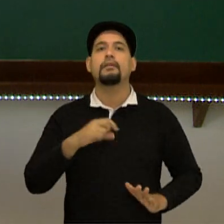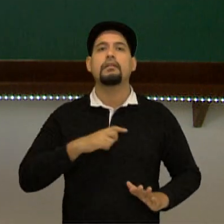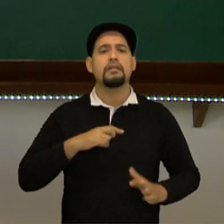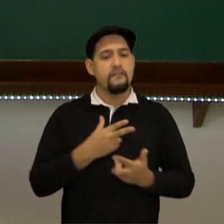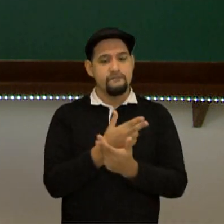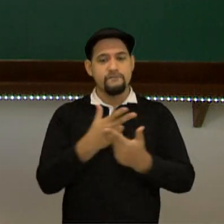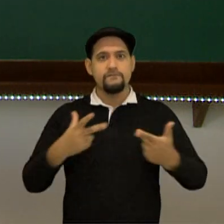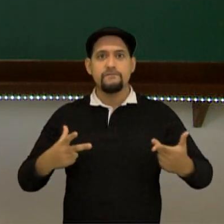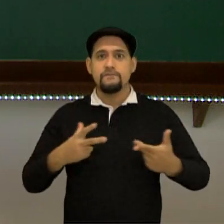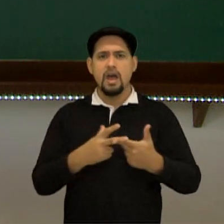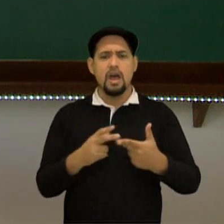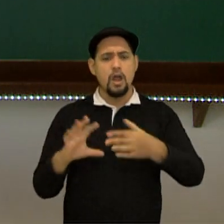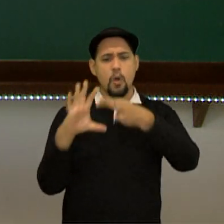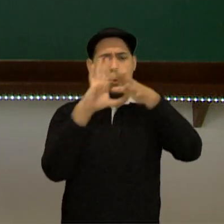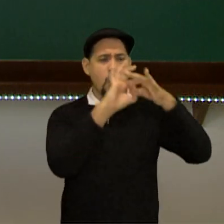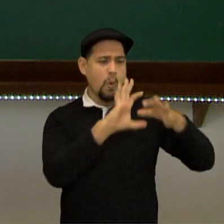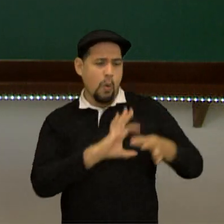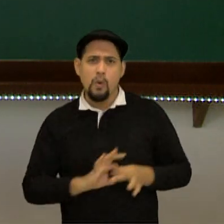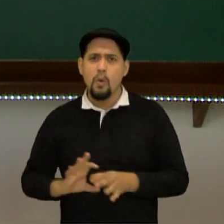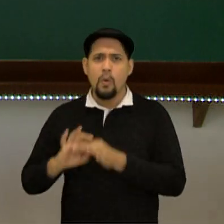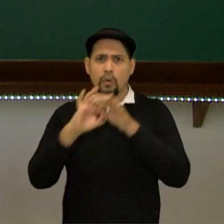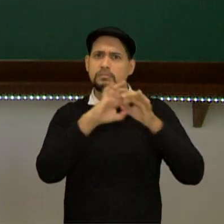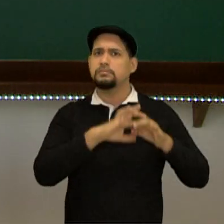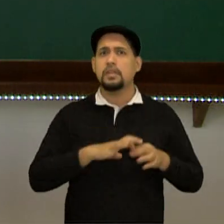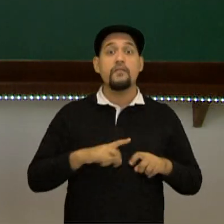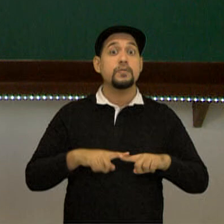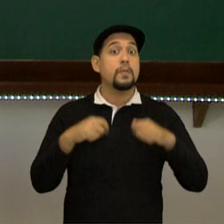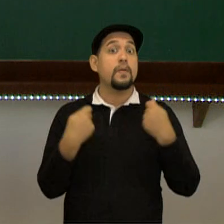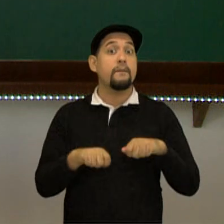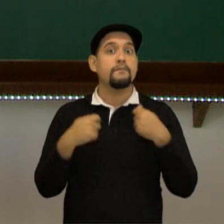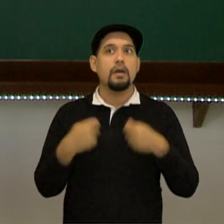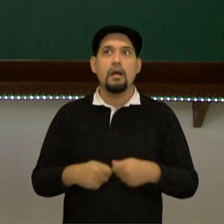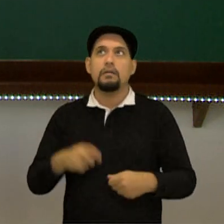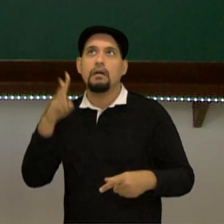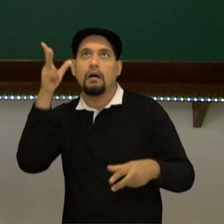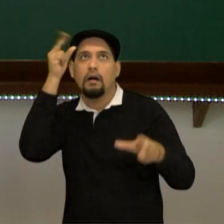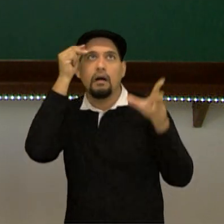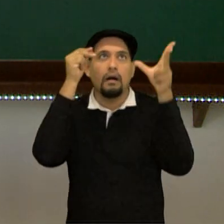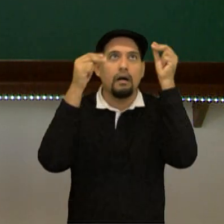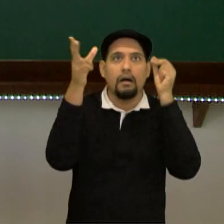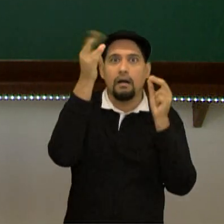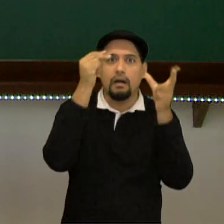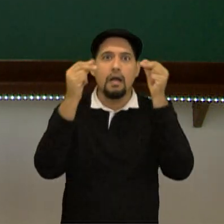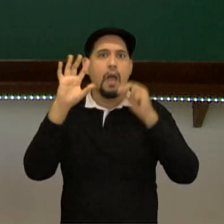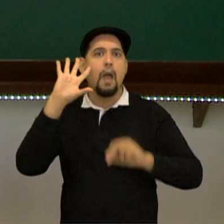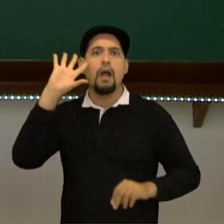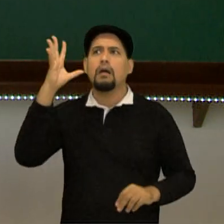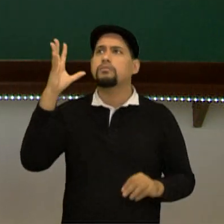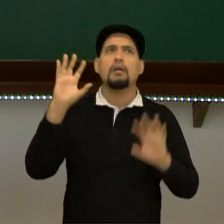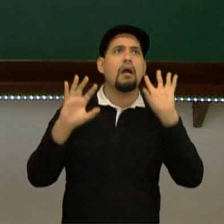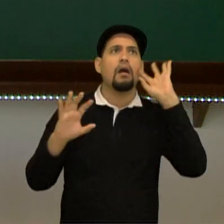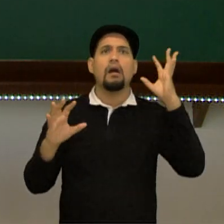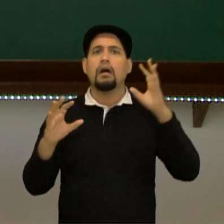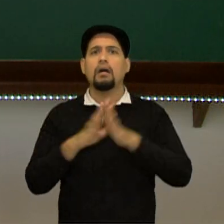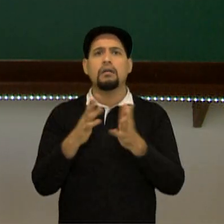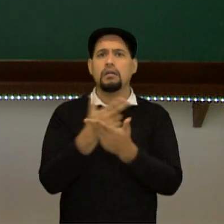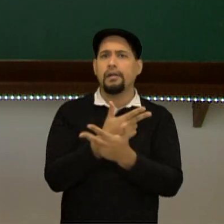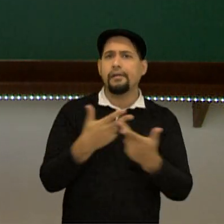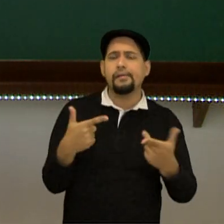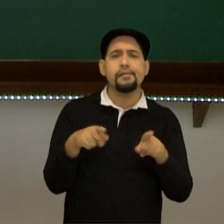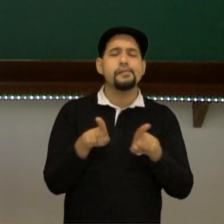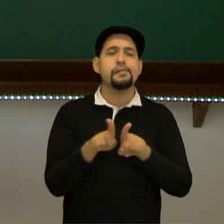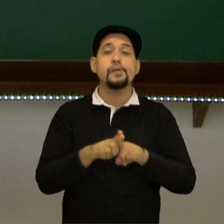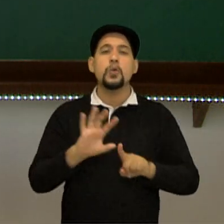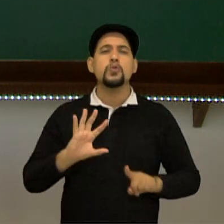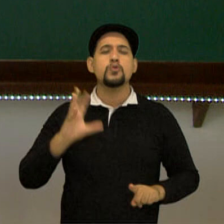muita contextualização. Então você tem que estar antenado sobre os acontecimentos, sobre